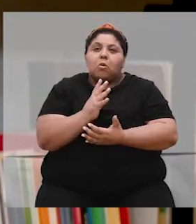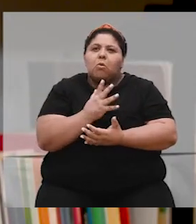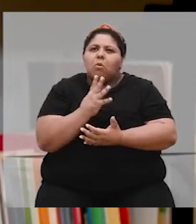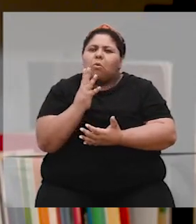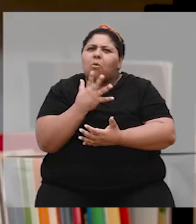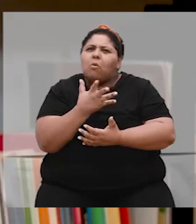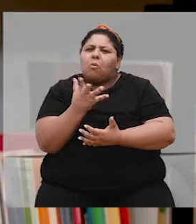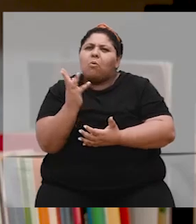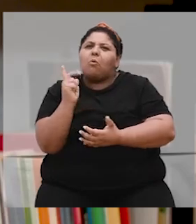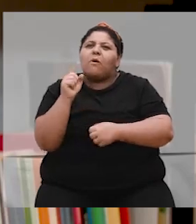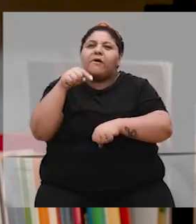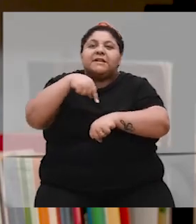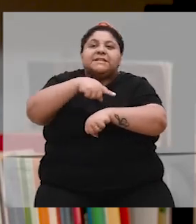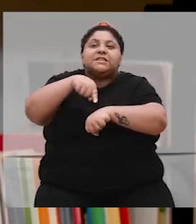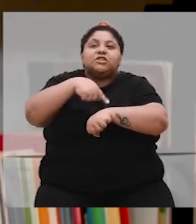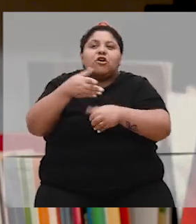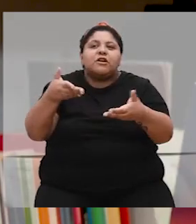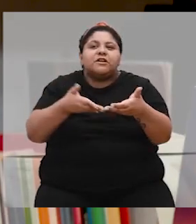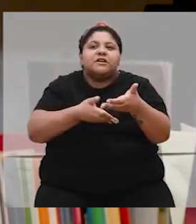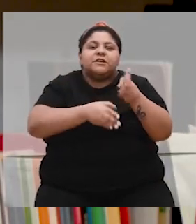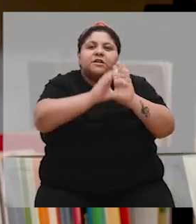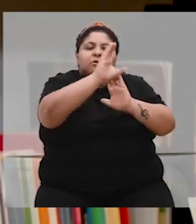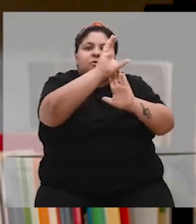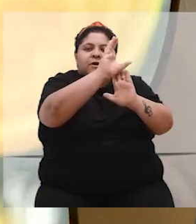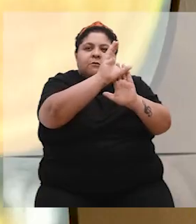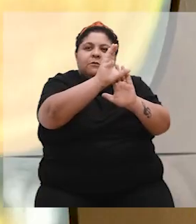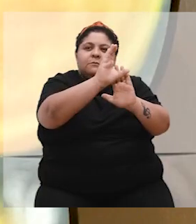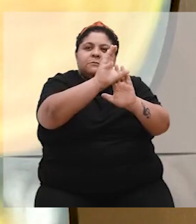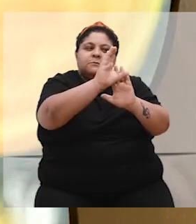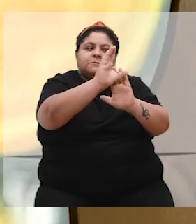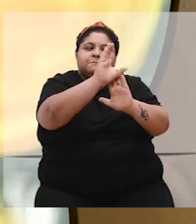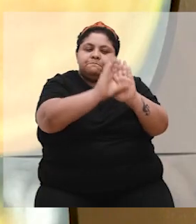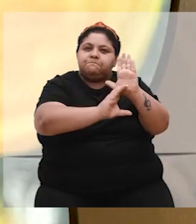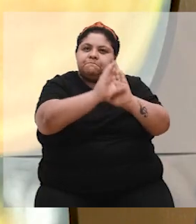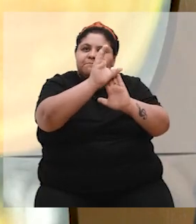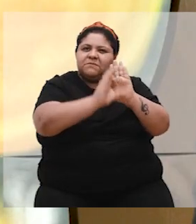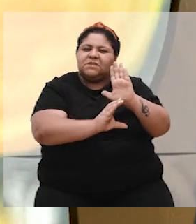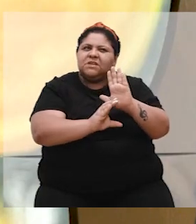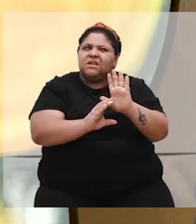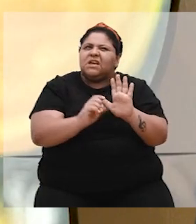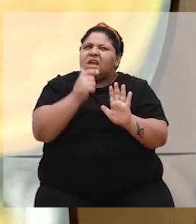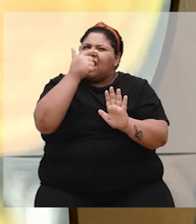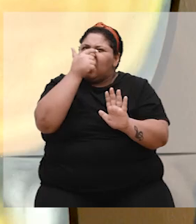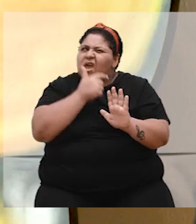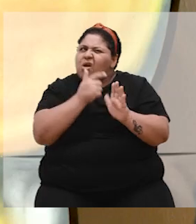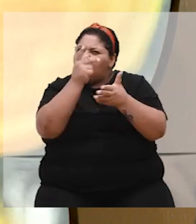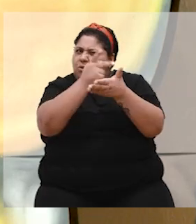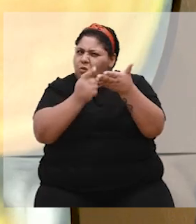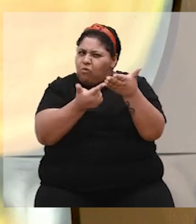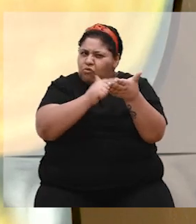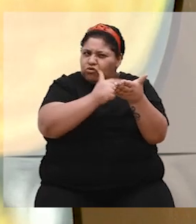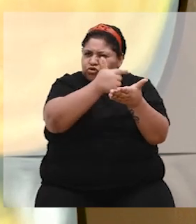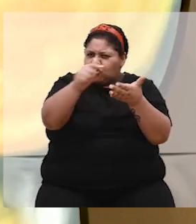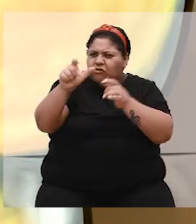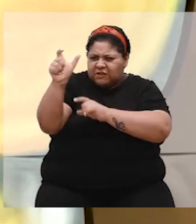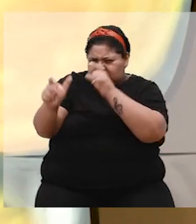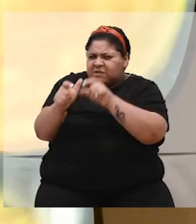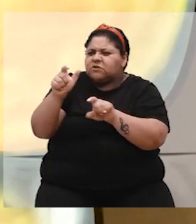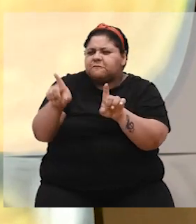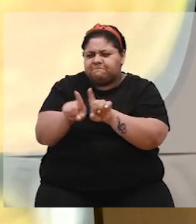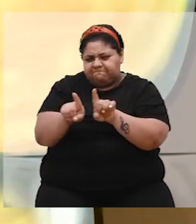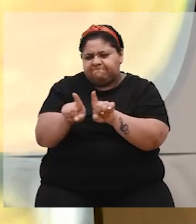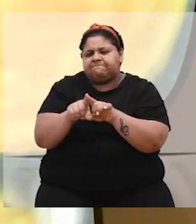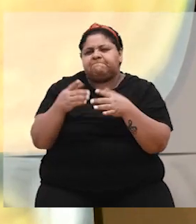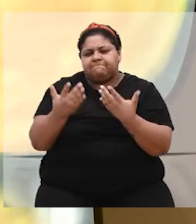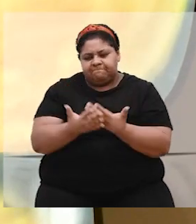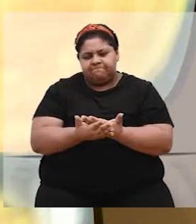são no teu currículo, Roger? Que eu fiz? Olha, eu ilustrei muitos livros de outras pessoas também.